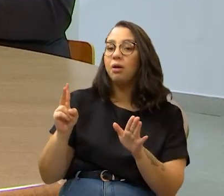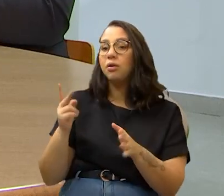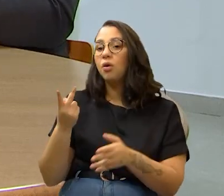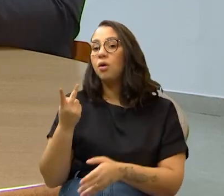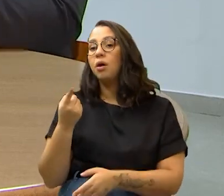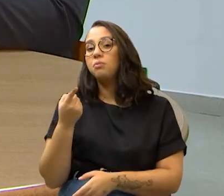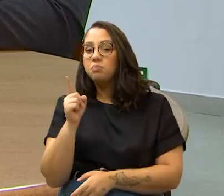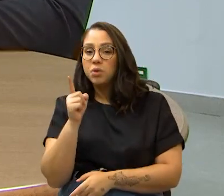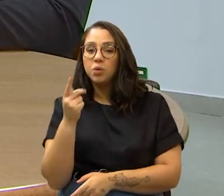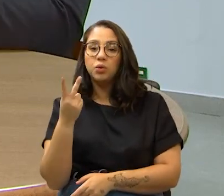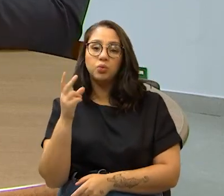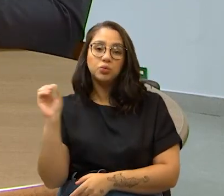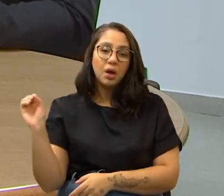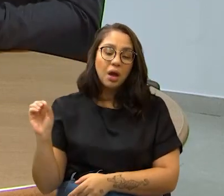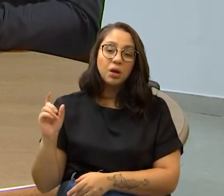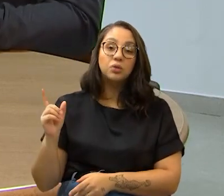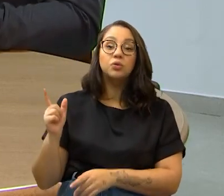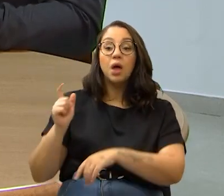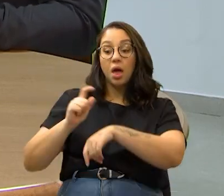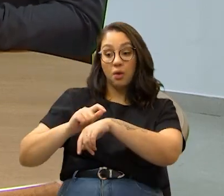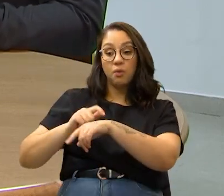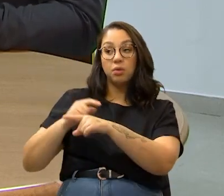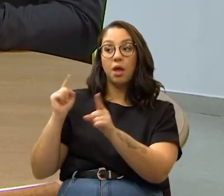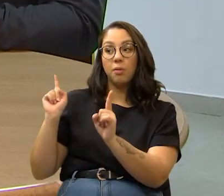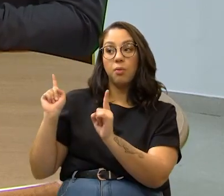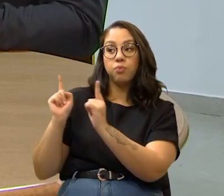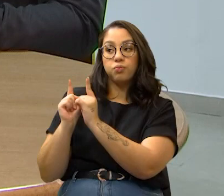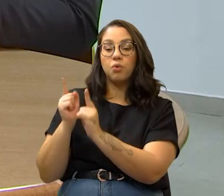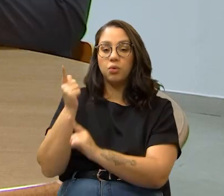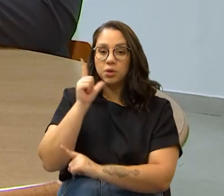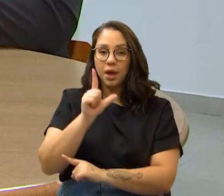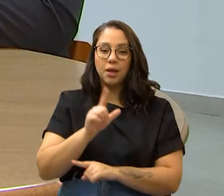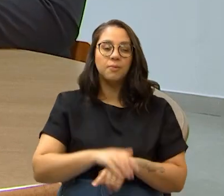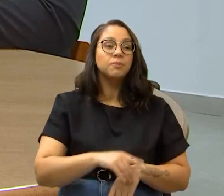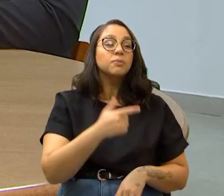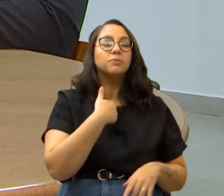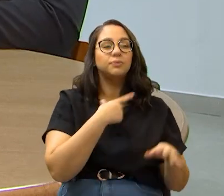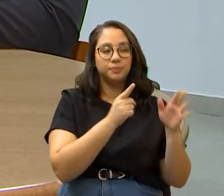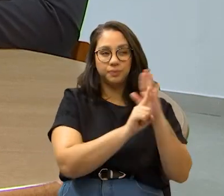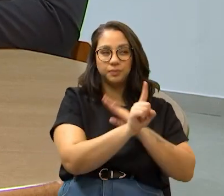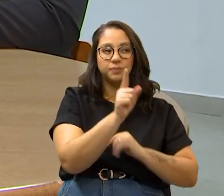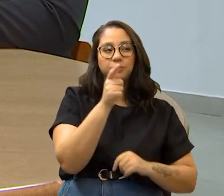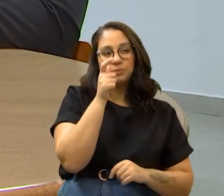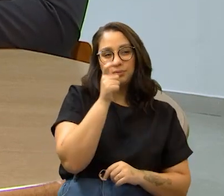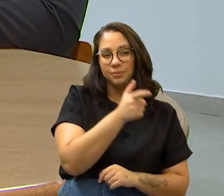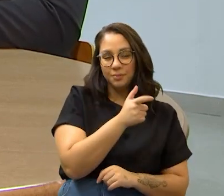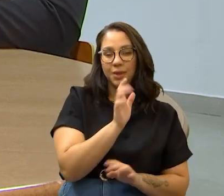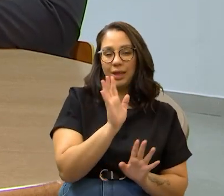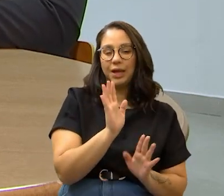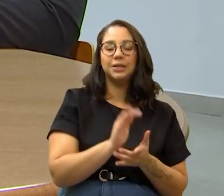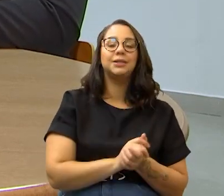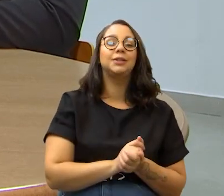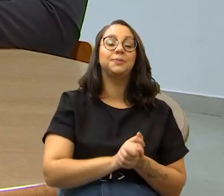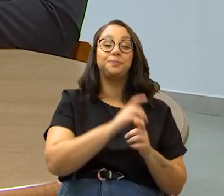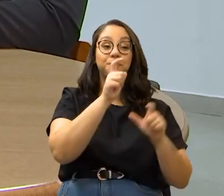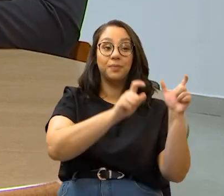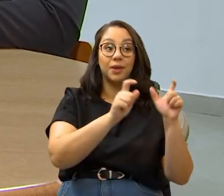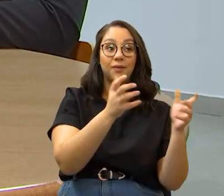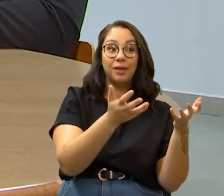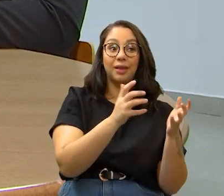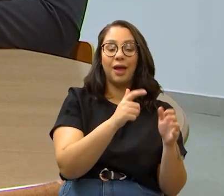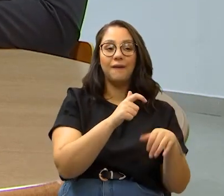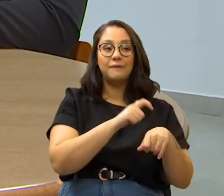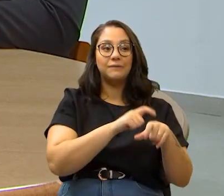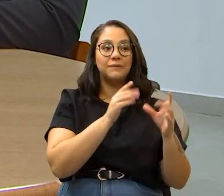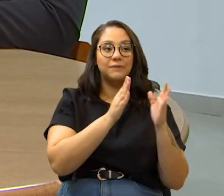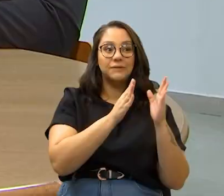1.500, de 1.200, então esse tempo ele vai acabar se encurtando. Eu vou fazer, acho que uma pergunta interessante aqui. A pessoa quer